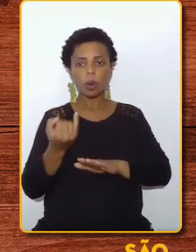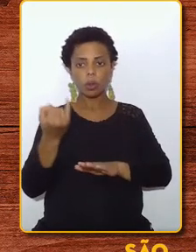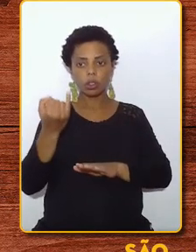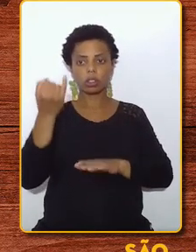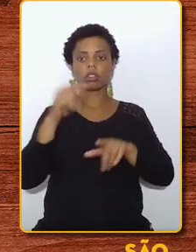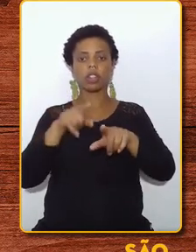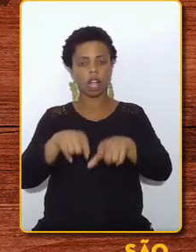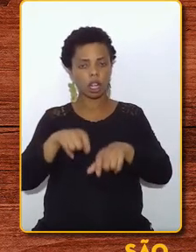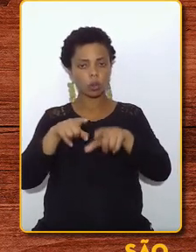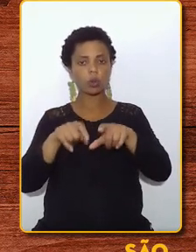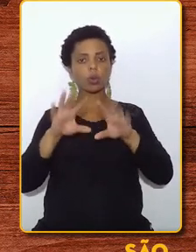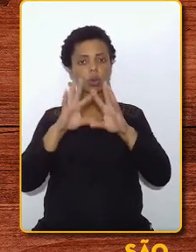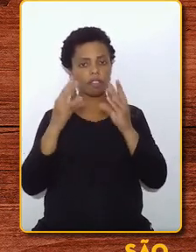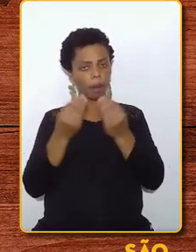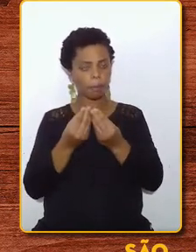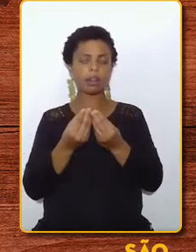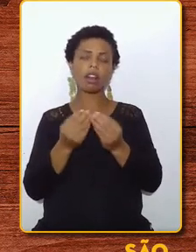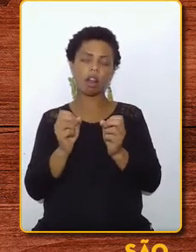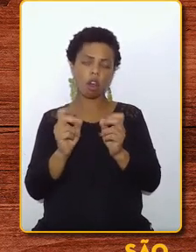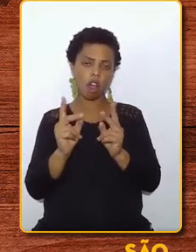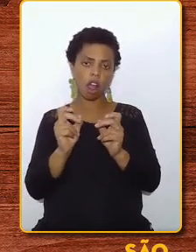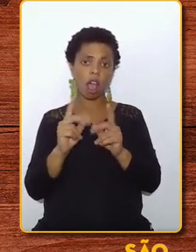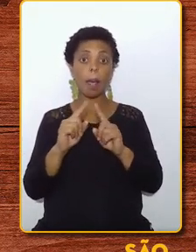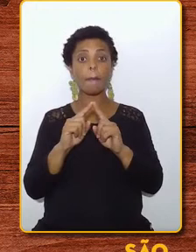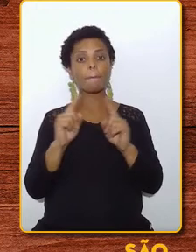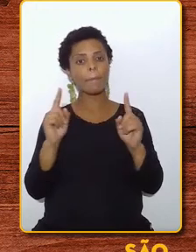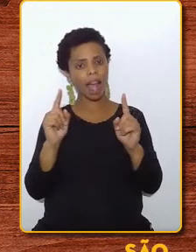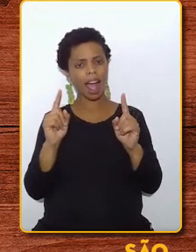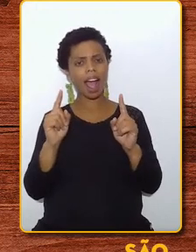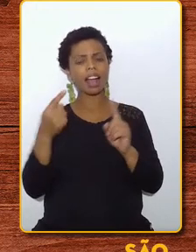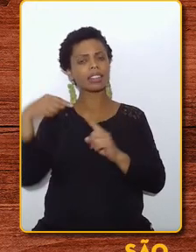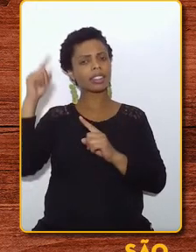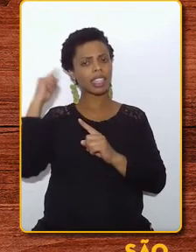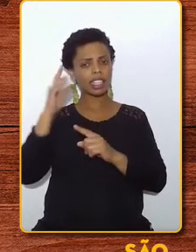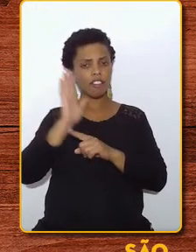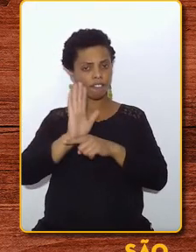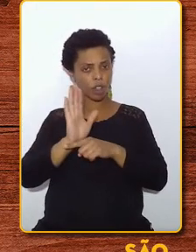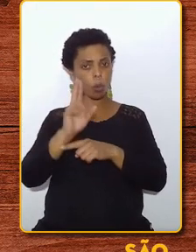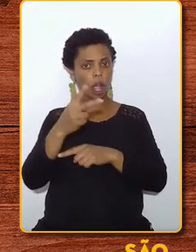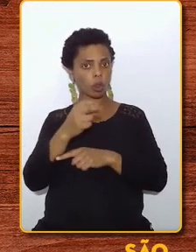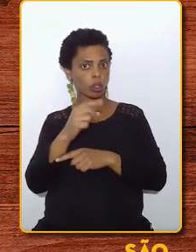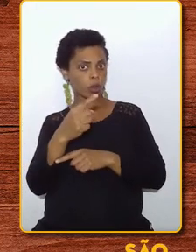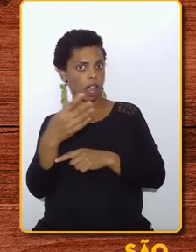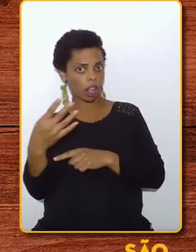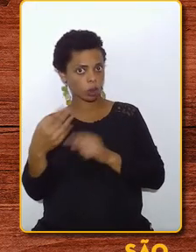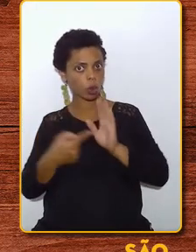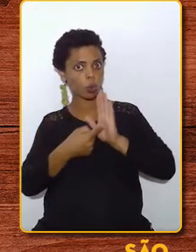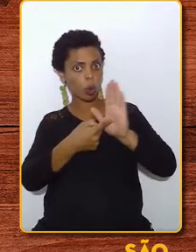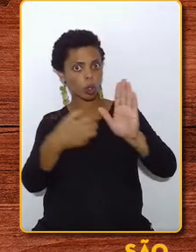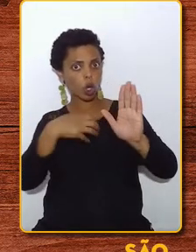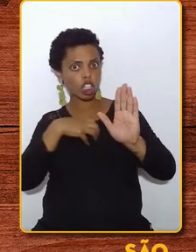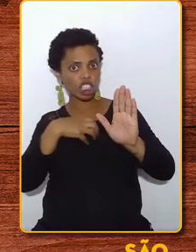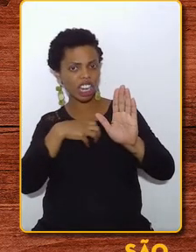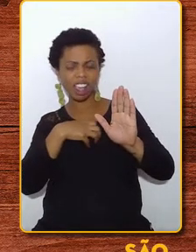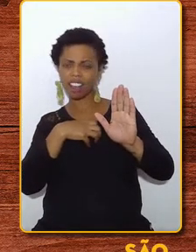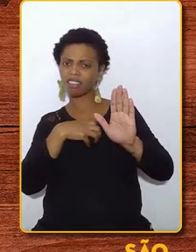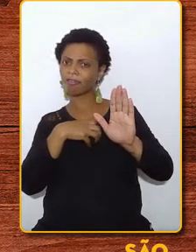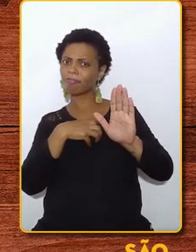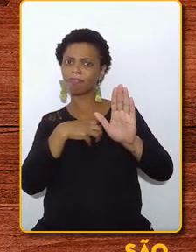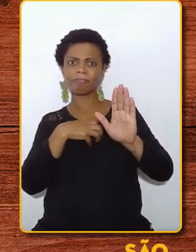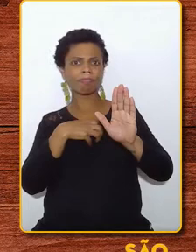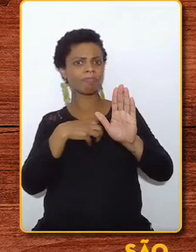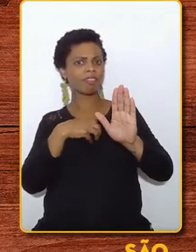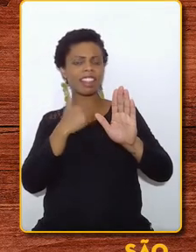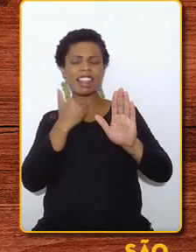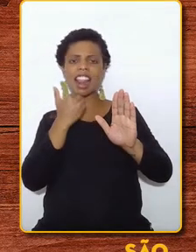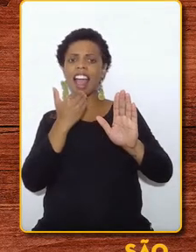familiar, mas o retrato de 2014 está muito longe, na minha opinião, do retrato